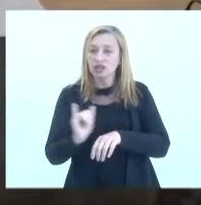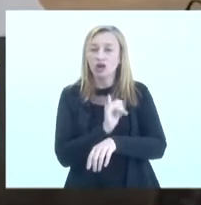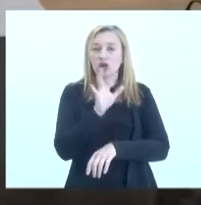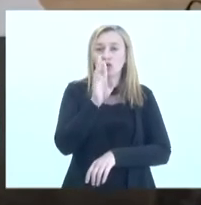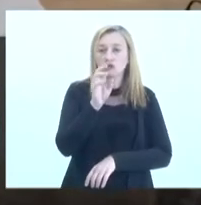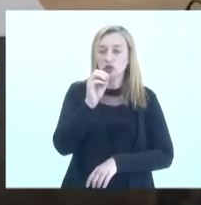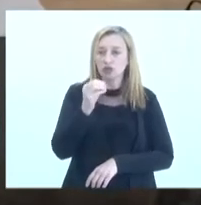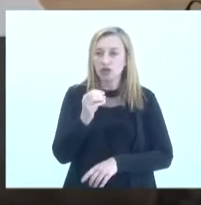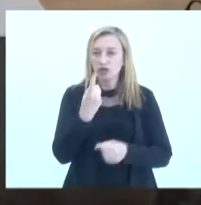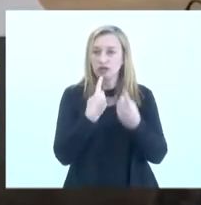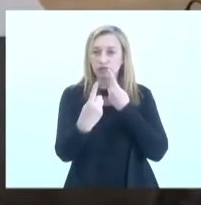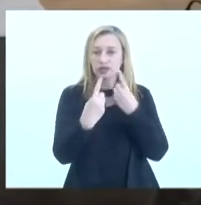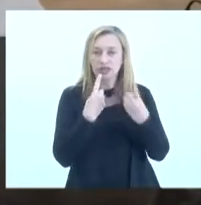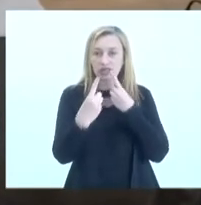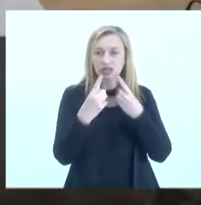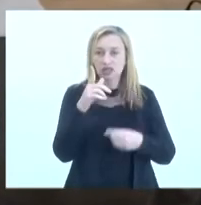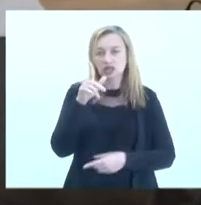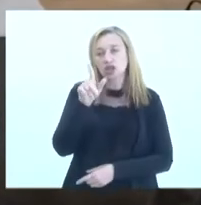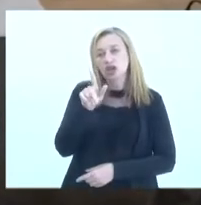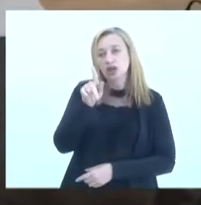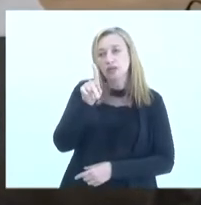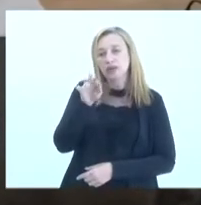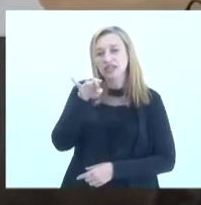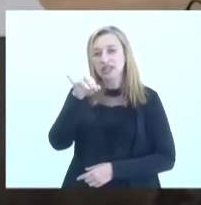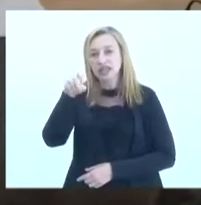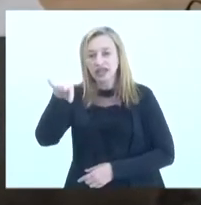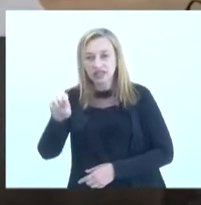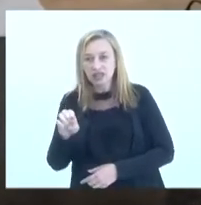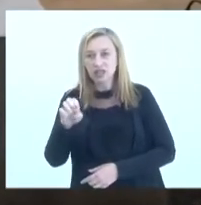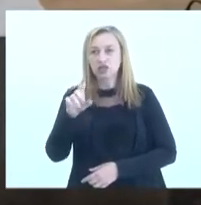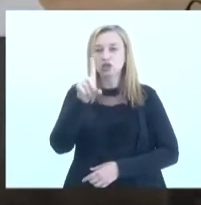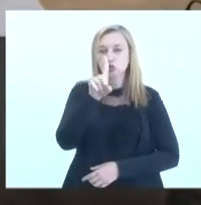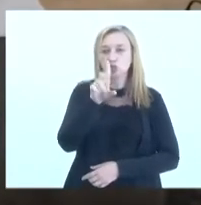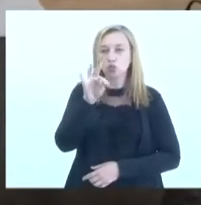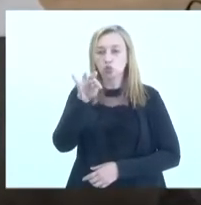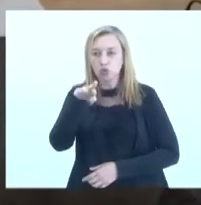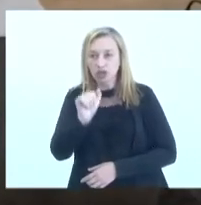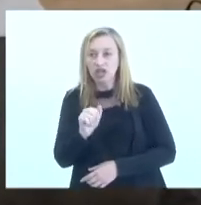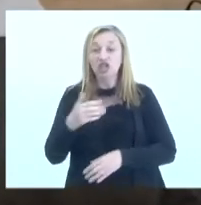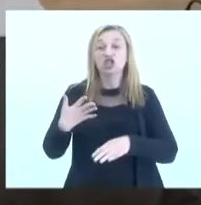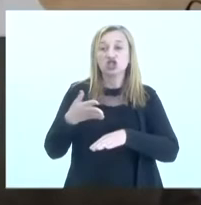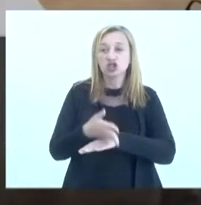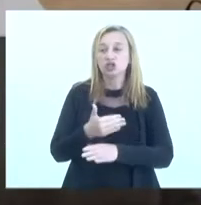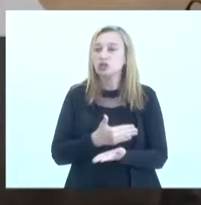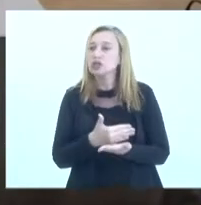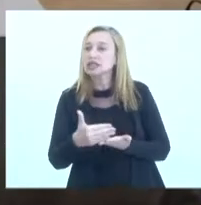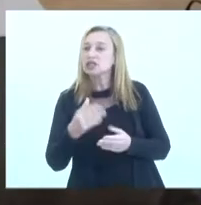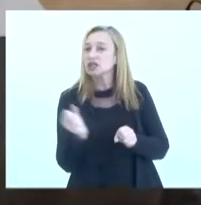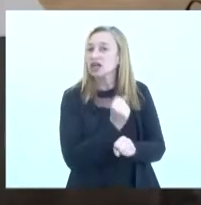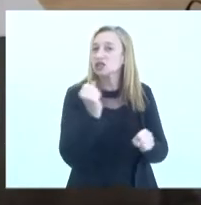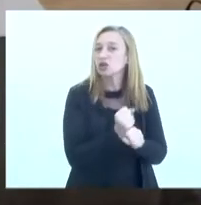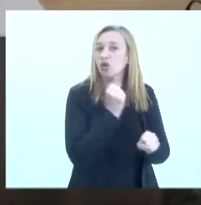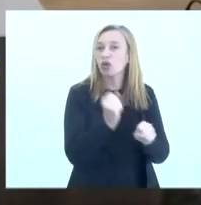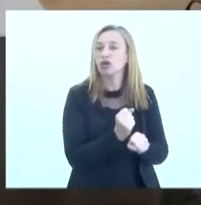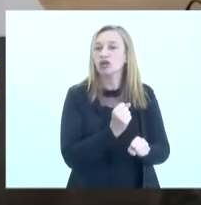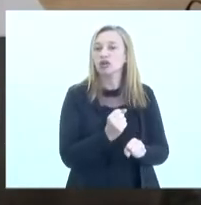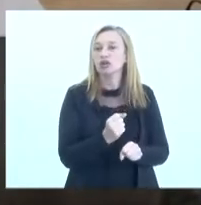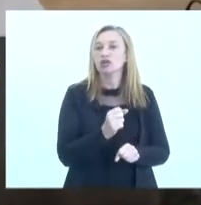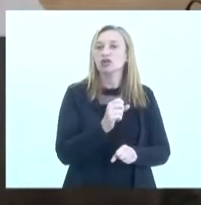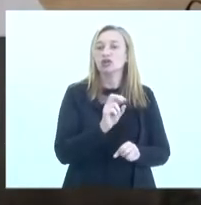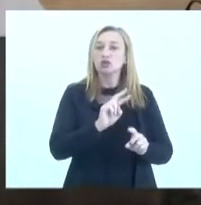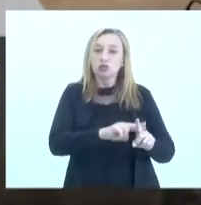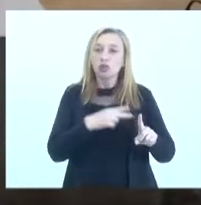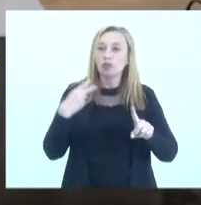Presidente Dutra. Quando a gente estiver chegando no início das obras de